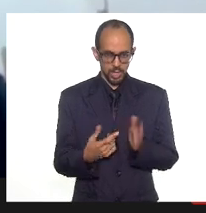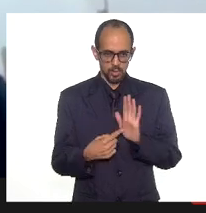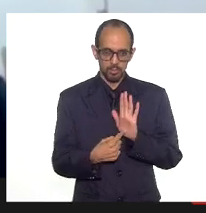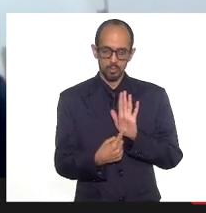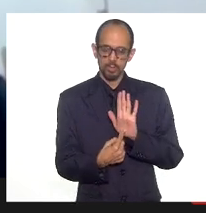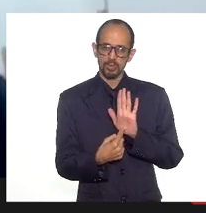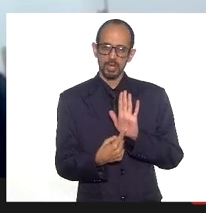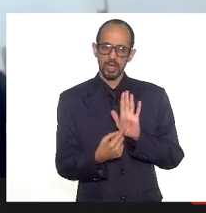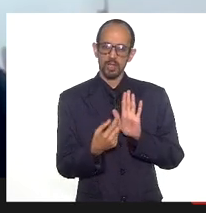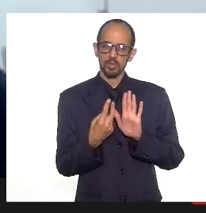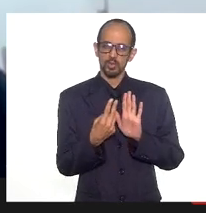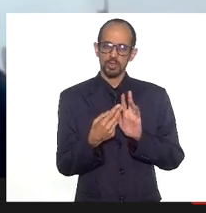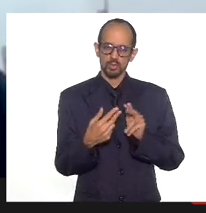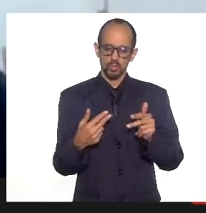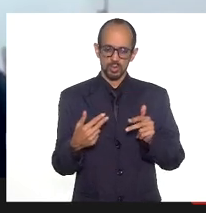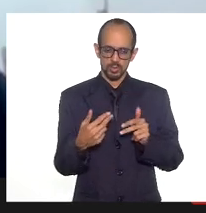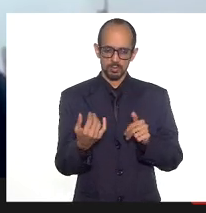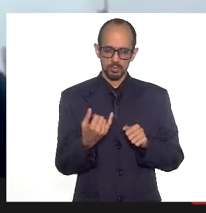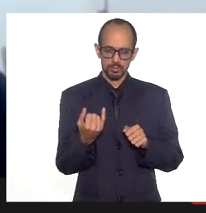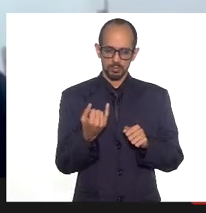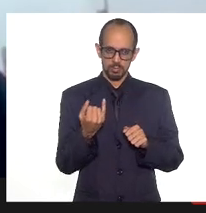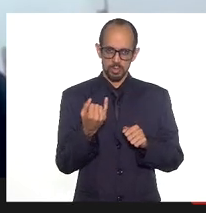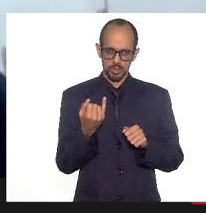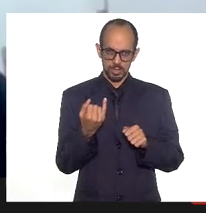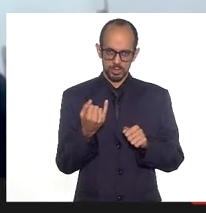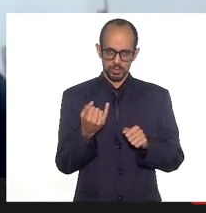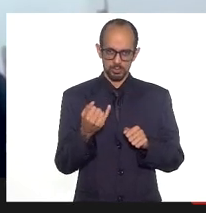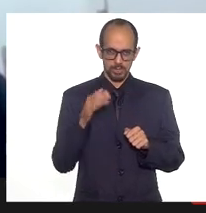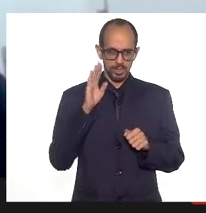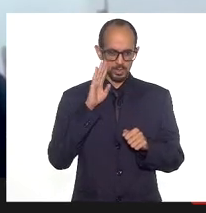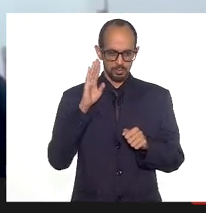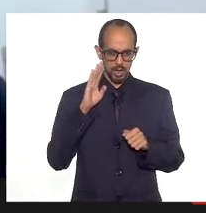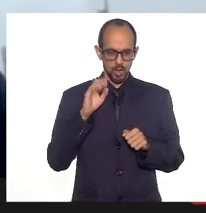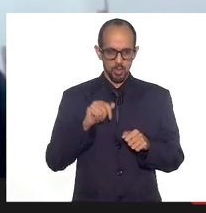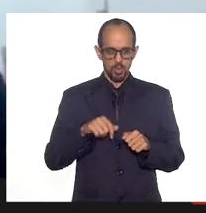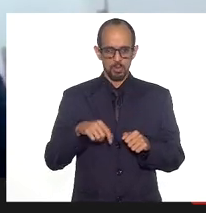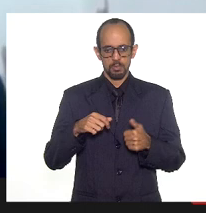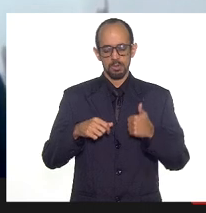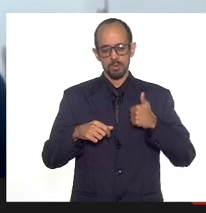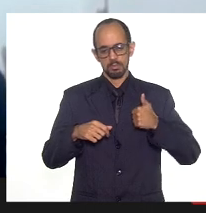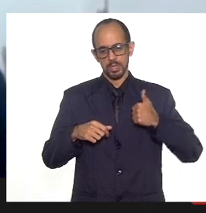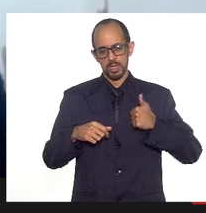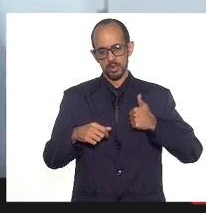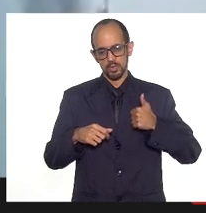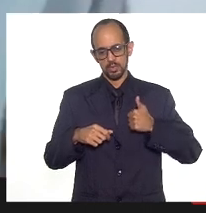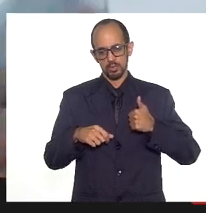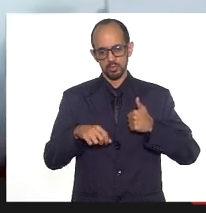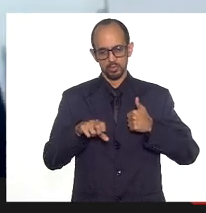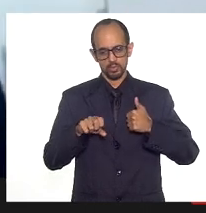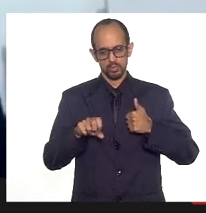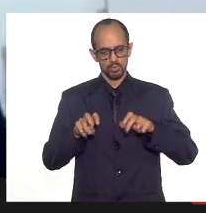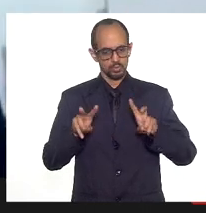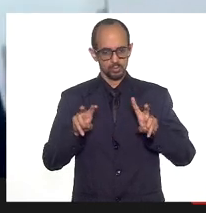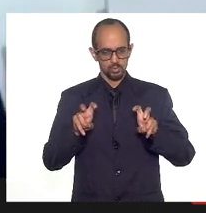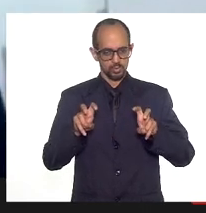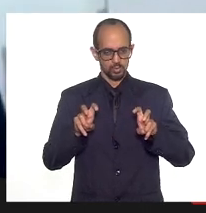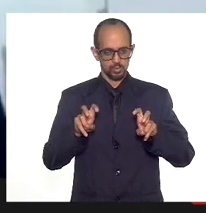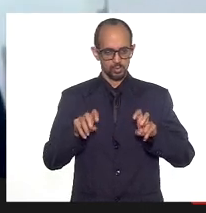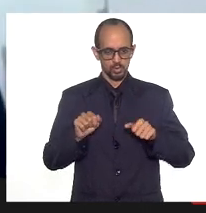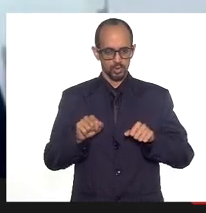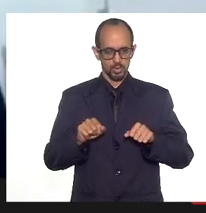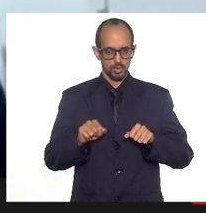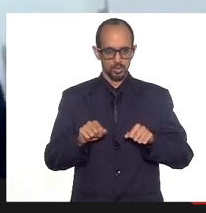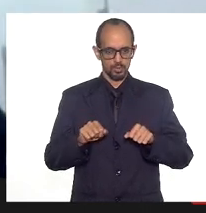né? Primeiro, sobre a questão das UEPs, né? Que a gente não tem 100% de conteúdo local, realmente não tem 100% de conteúdo